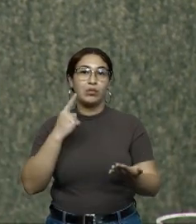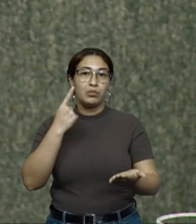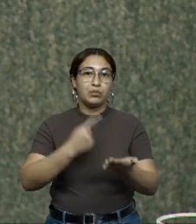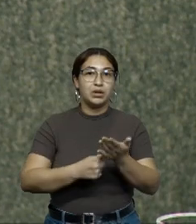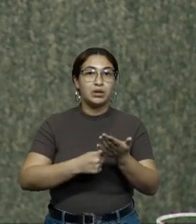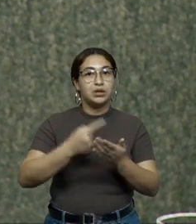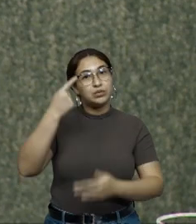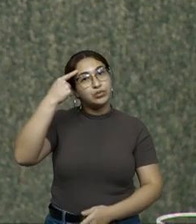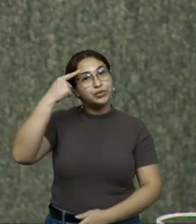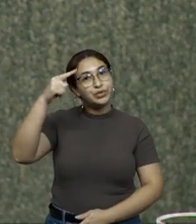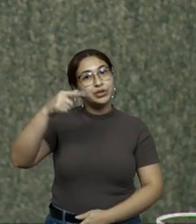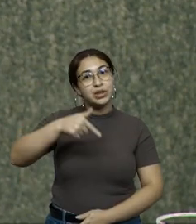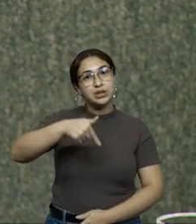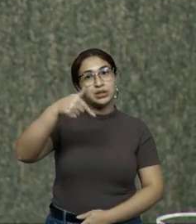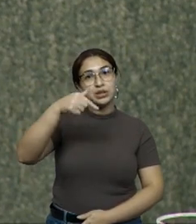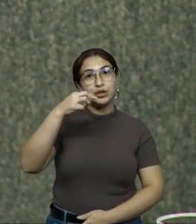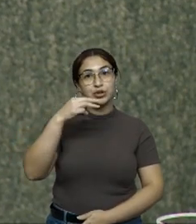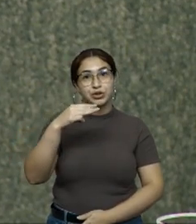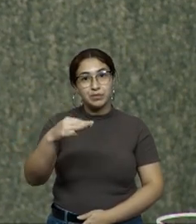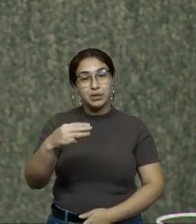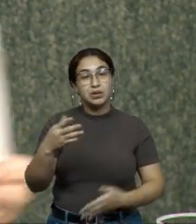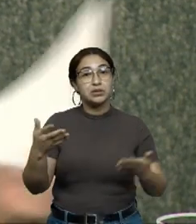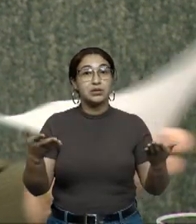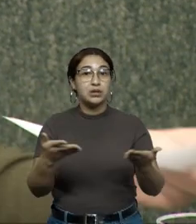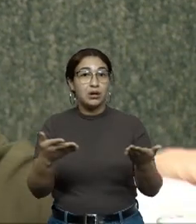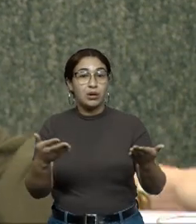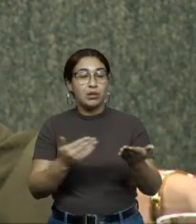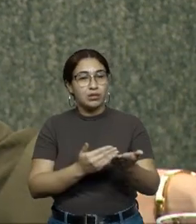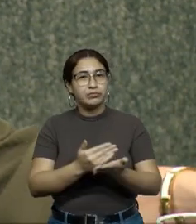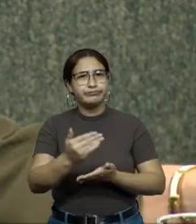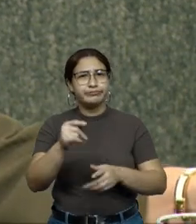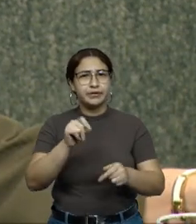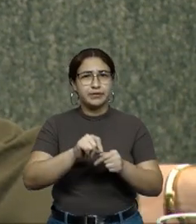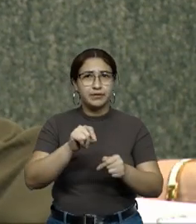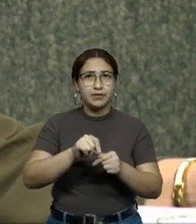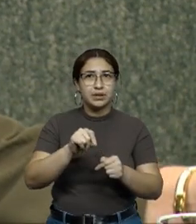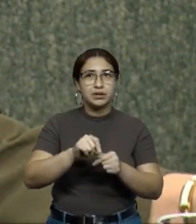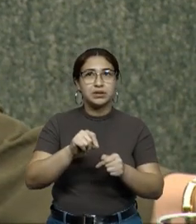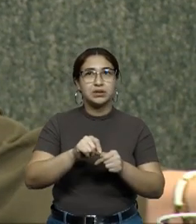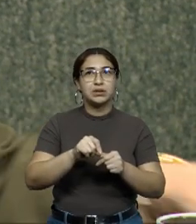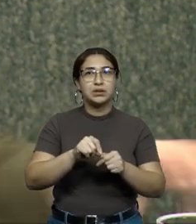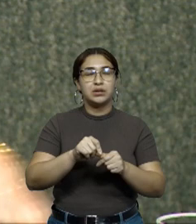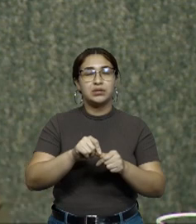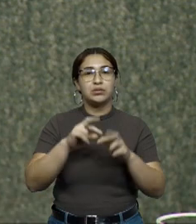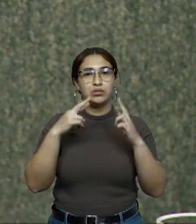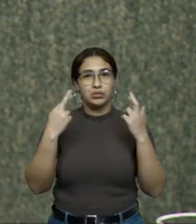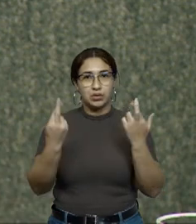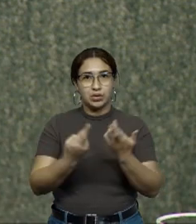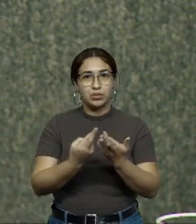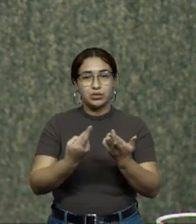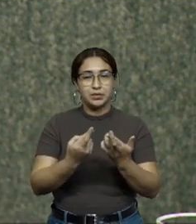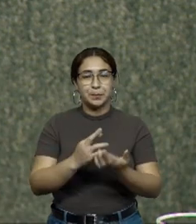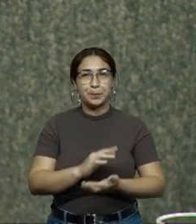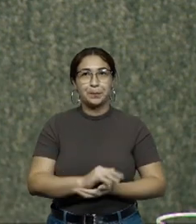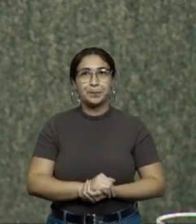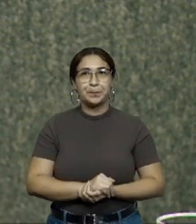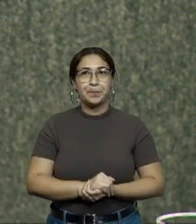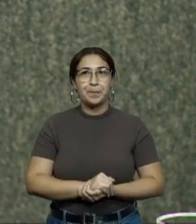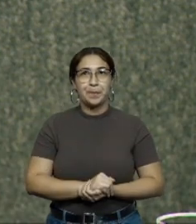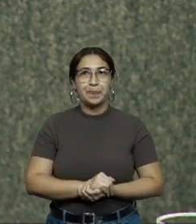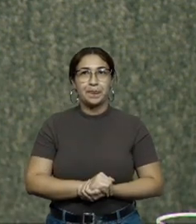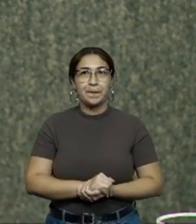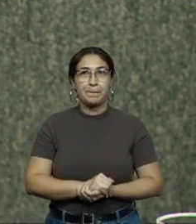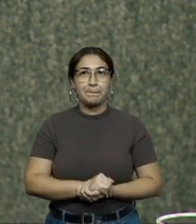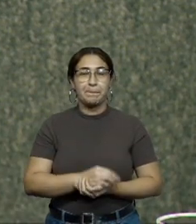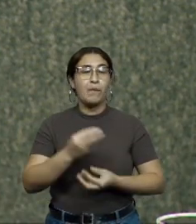Março agora e estamos neste momento então colocando essa audiência para iniciar Então nós vamos